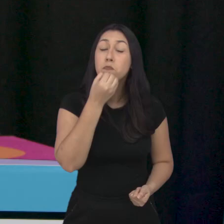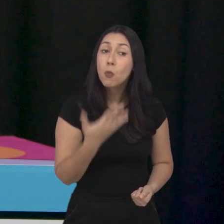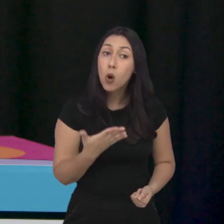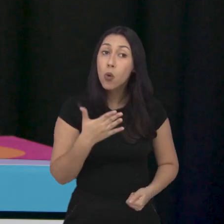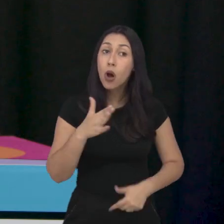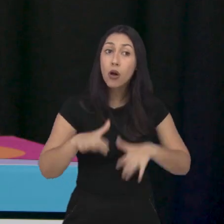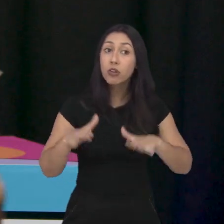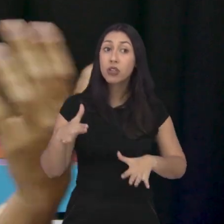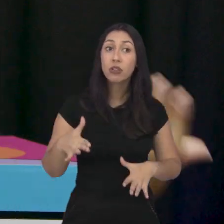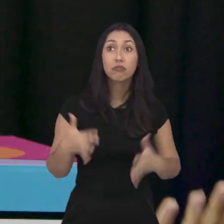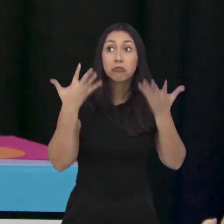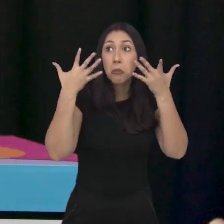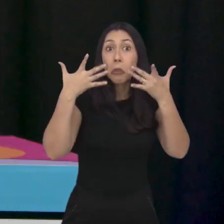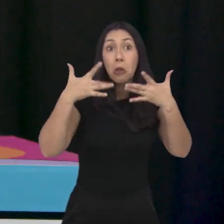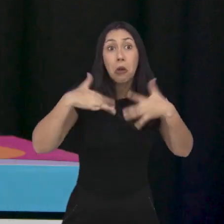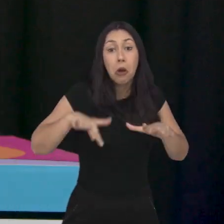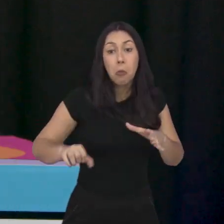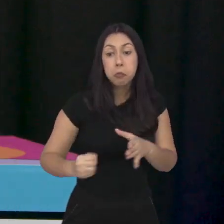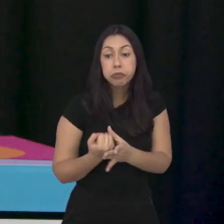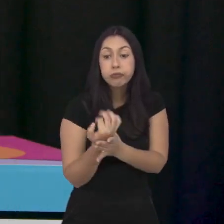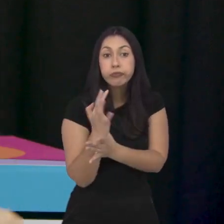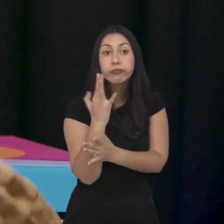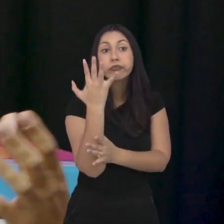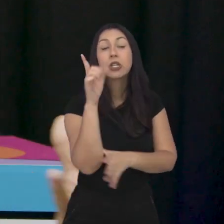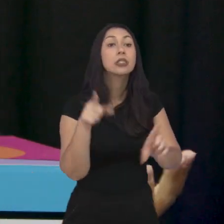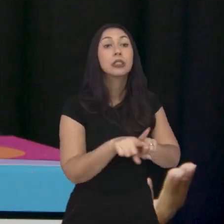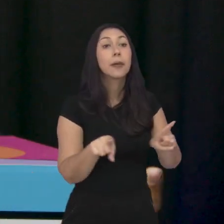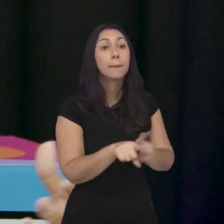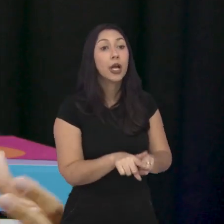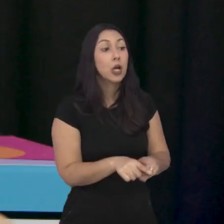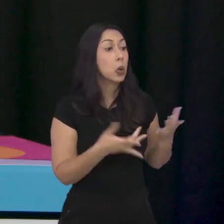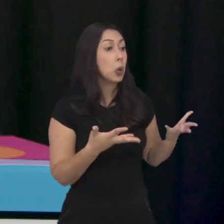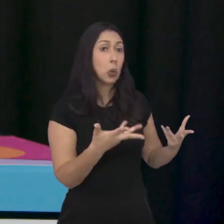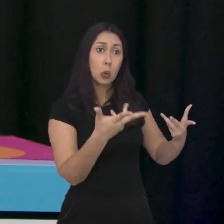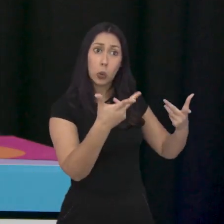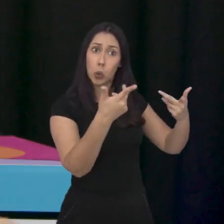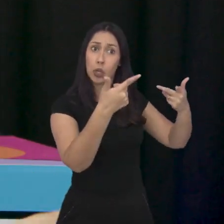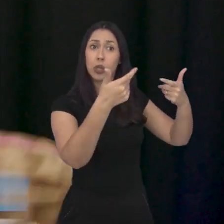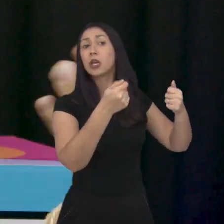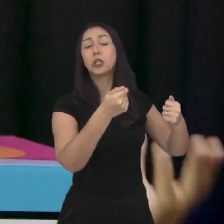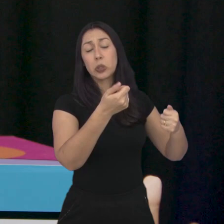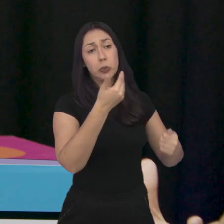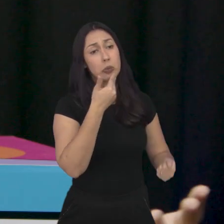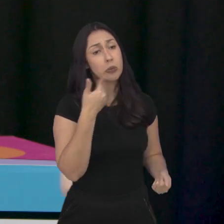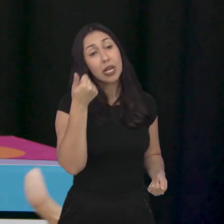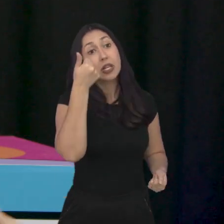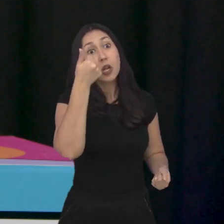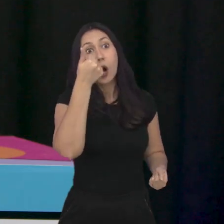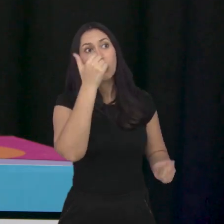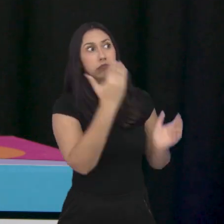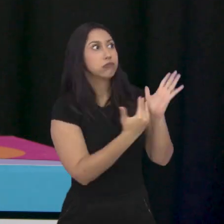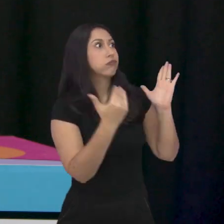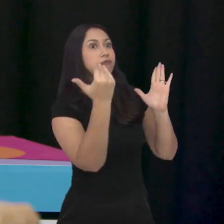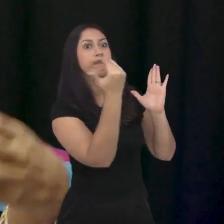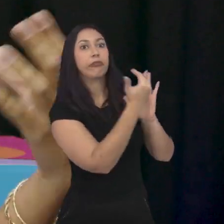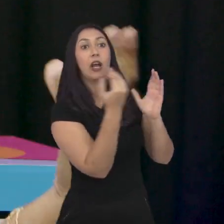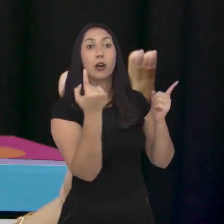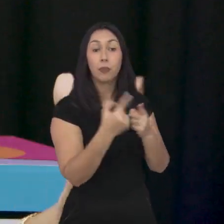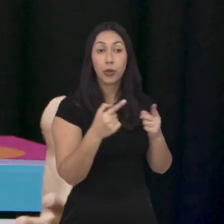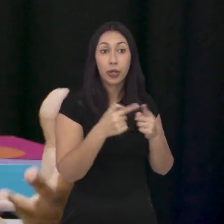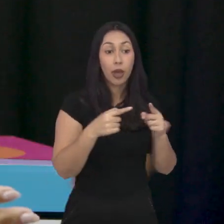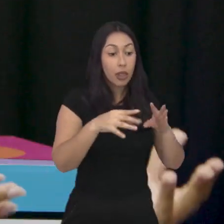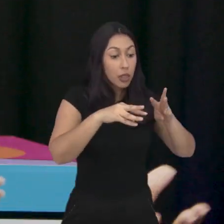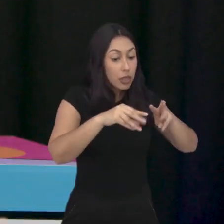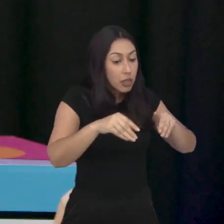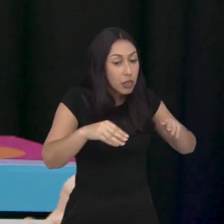cresce ali, às vezes espontaneamente, que tem a qualidade das suas propriedades, a qualidade nutricional no auge,